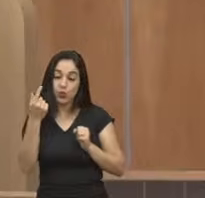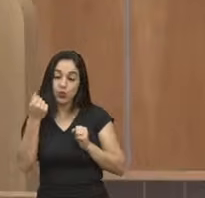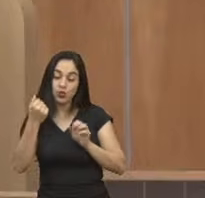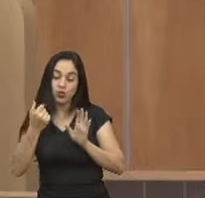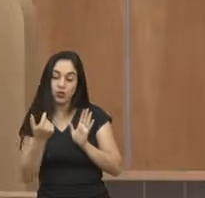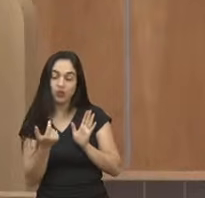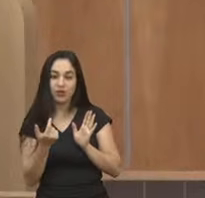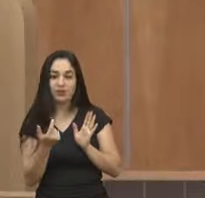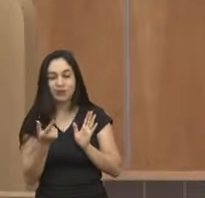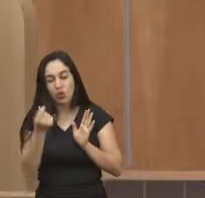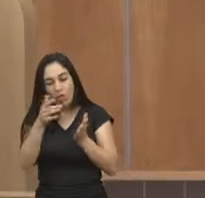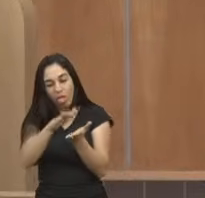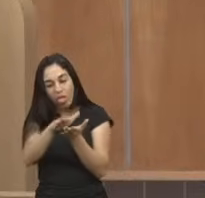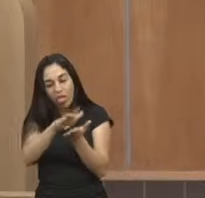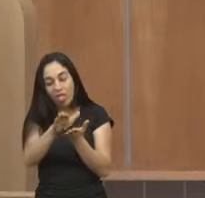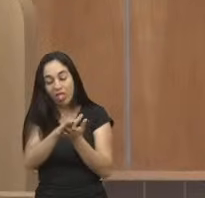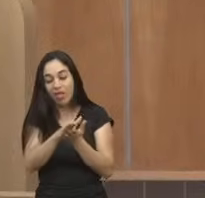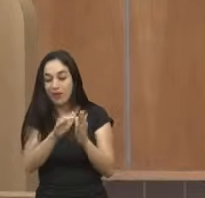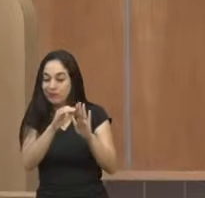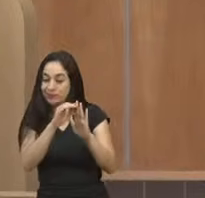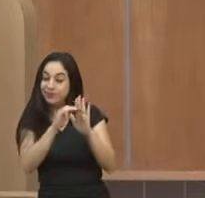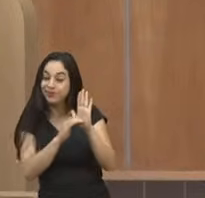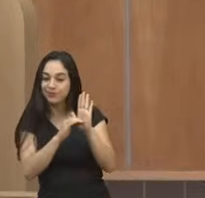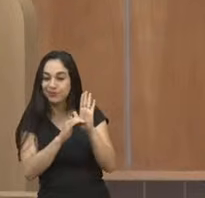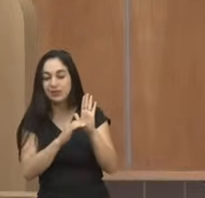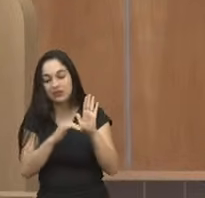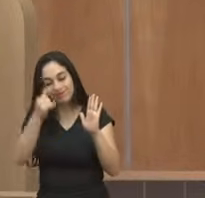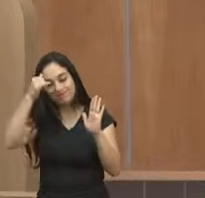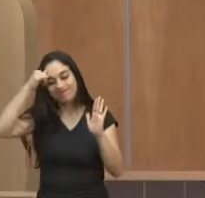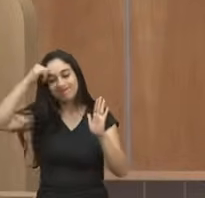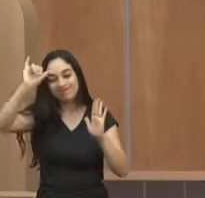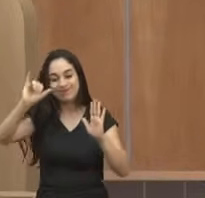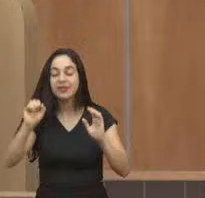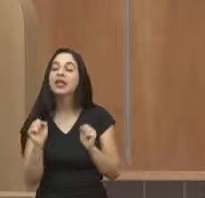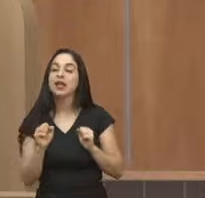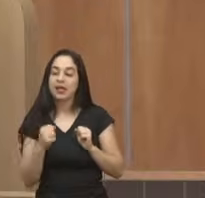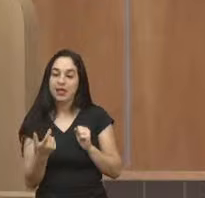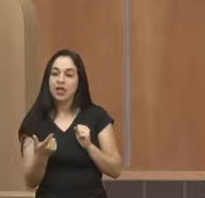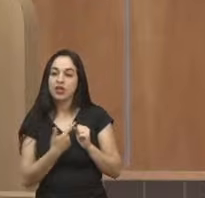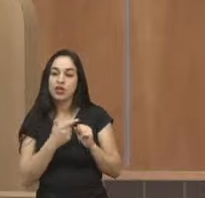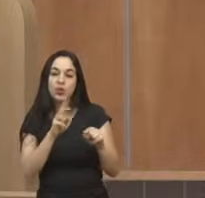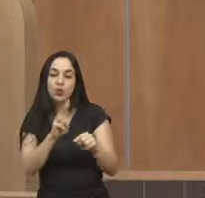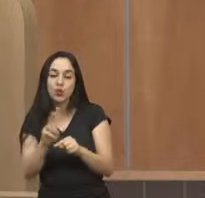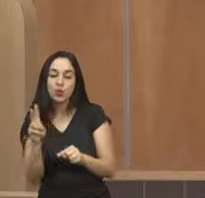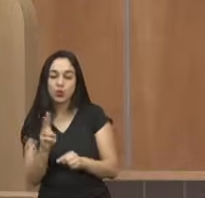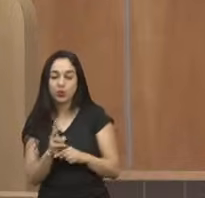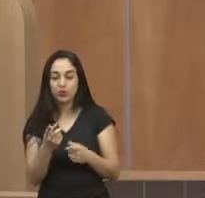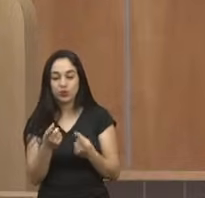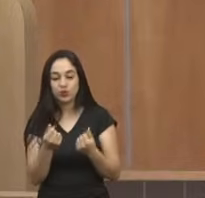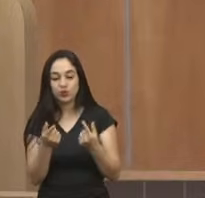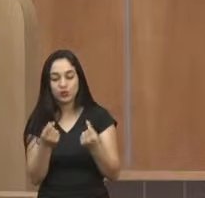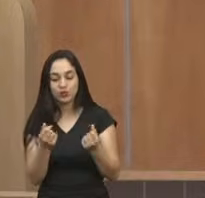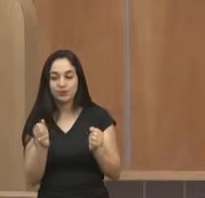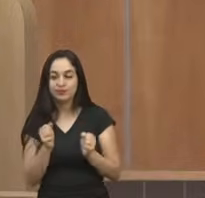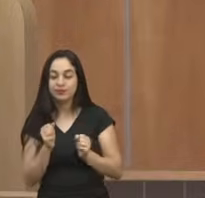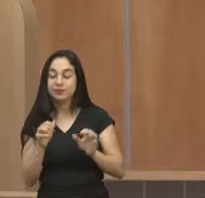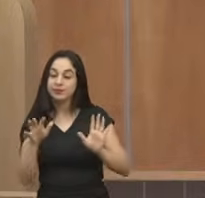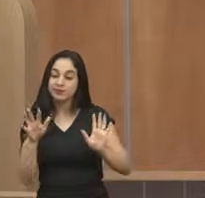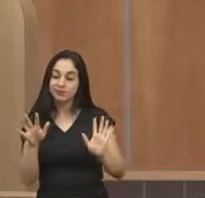Isso é tratar os cofres públicos com respeito, é ter eficiência nos gastos.